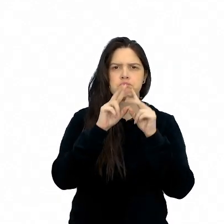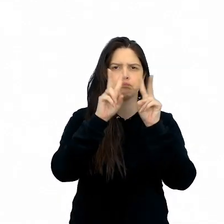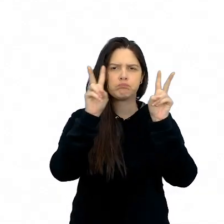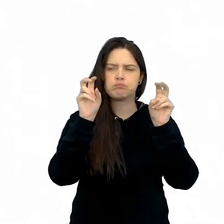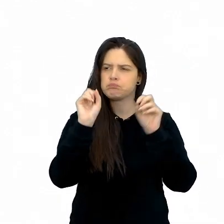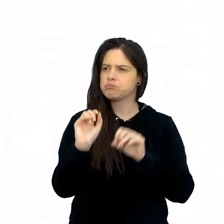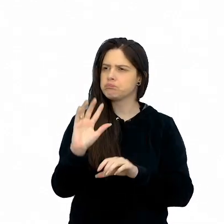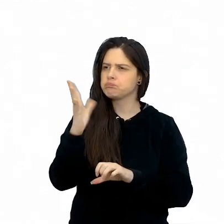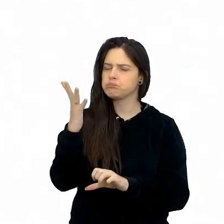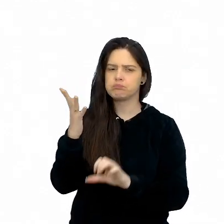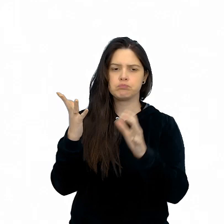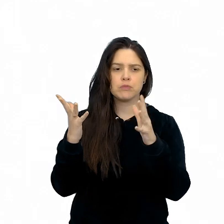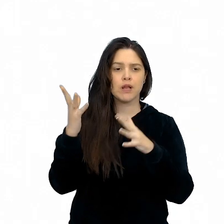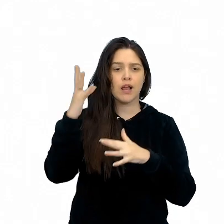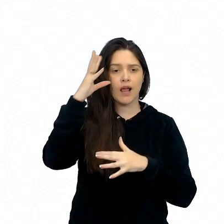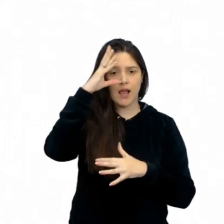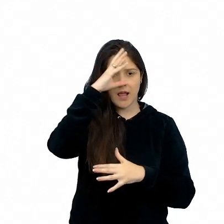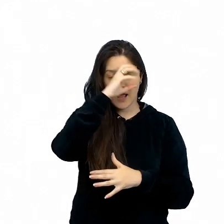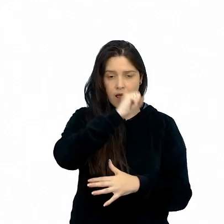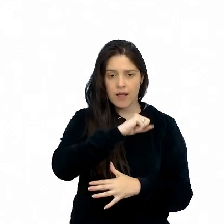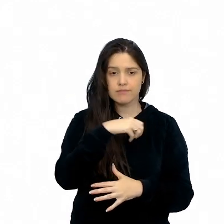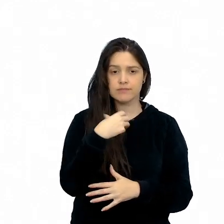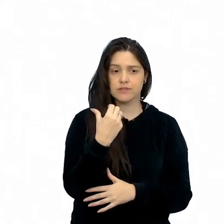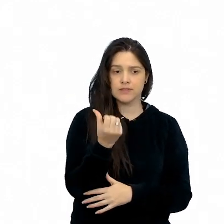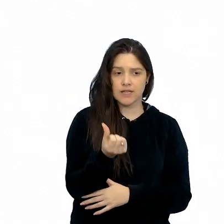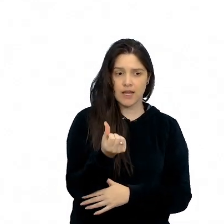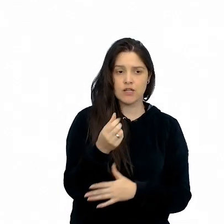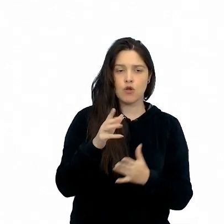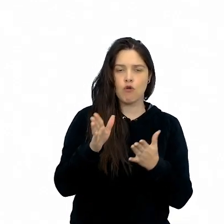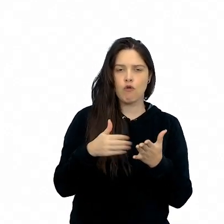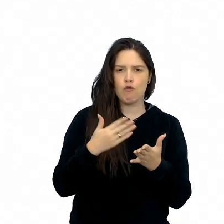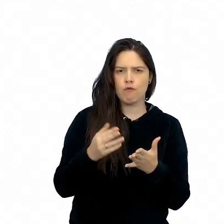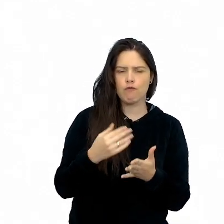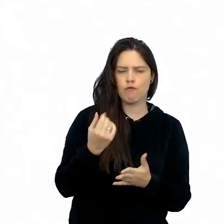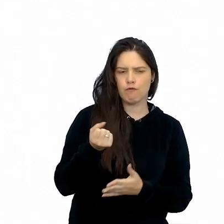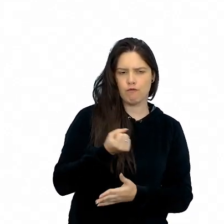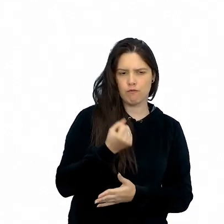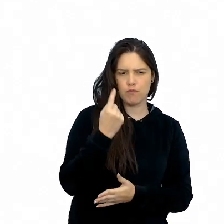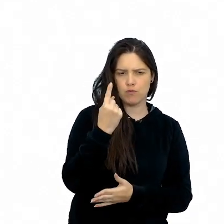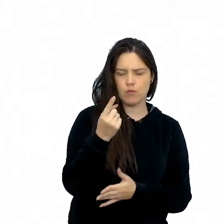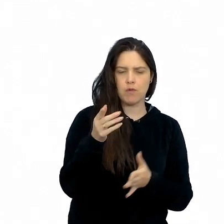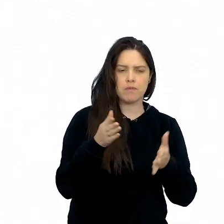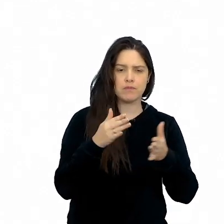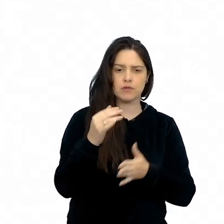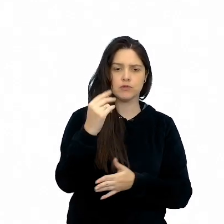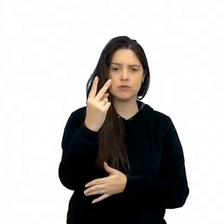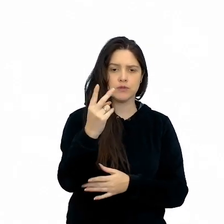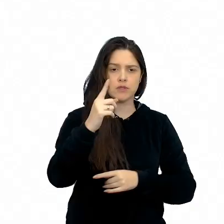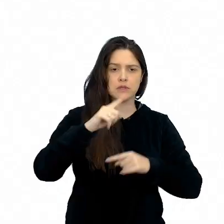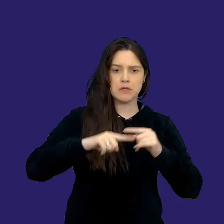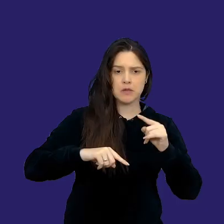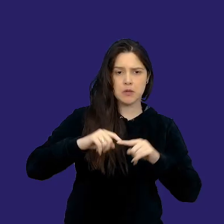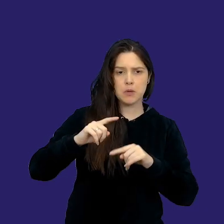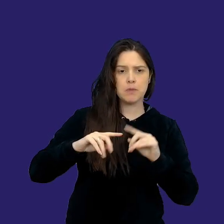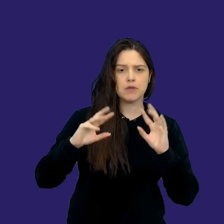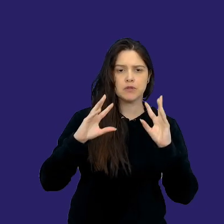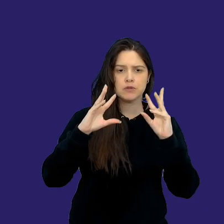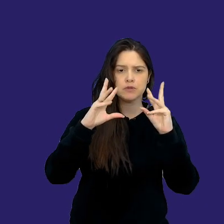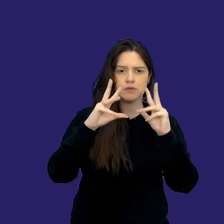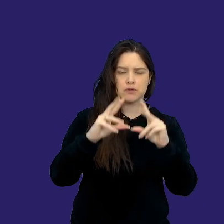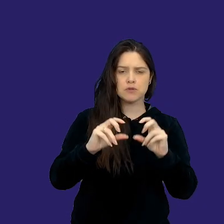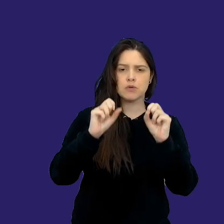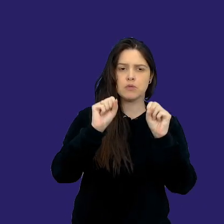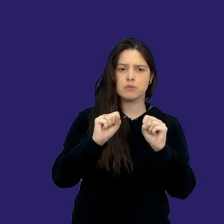de aprendizagem 6, do volume 1 da nossa parte 2, aonde a gente vai buscar esses materiais, lembrando todos que todo